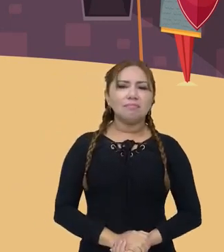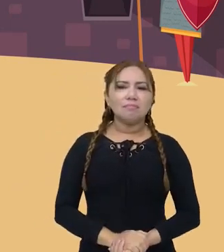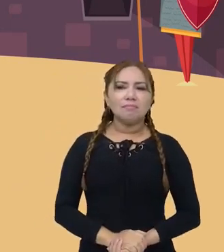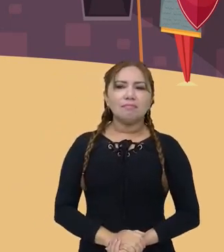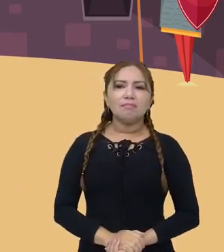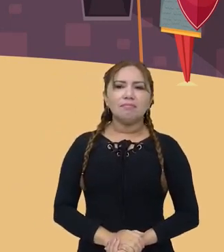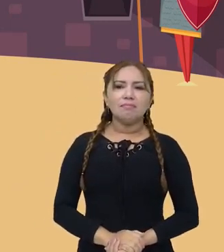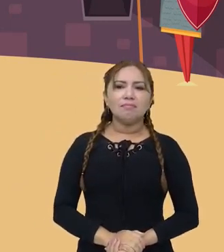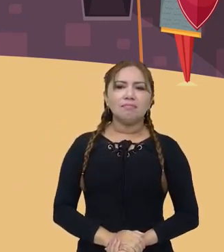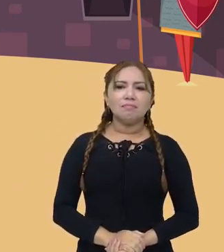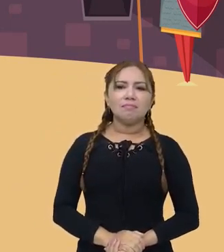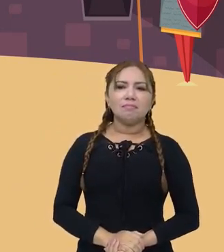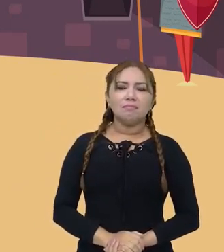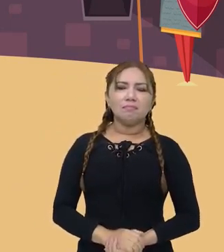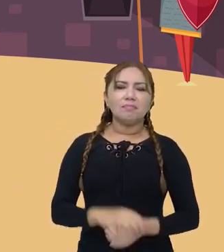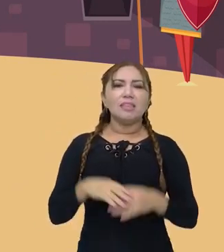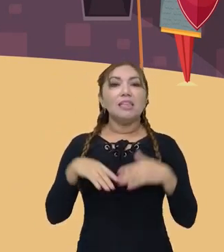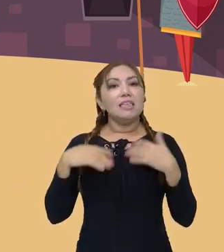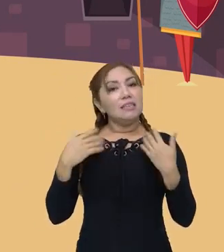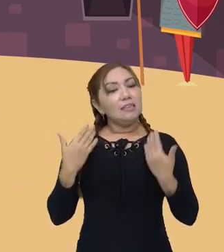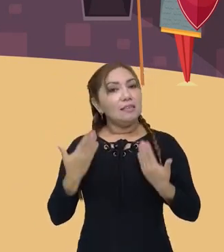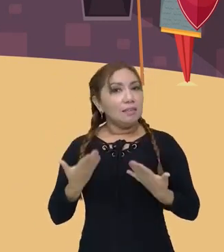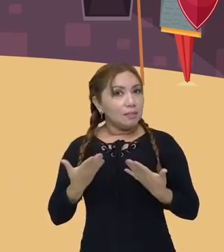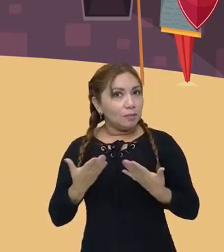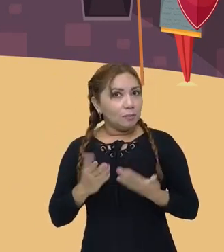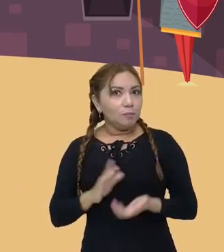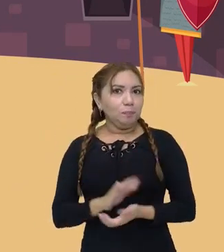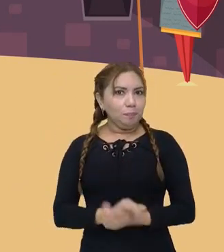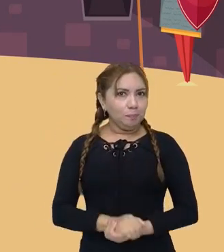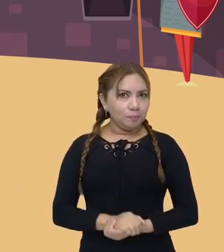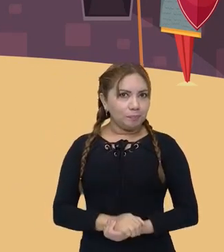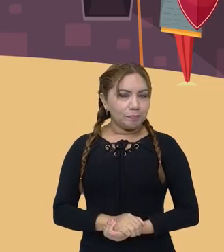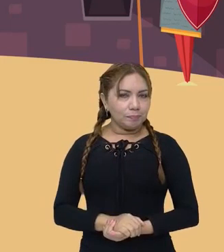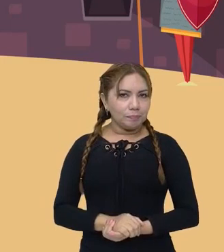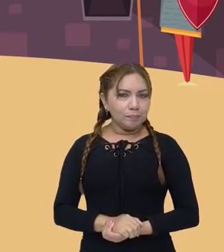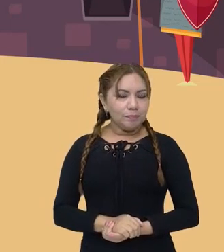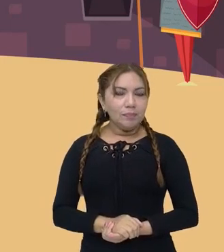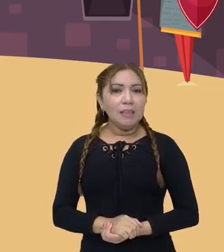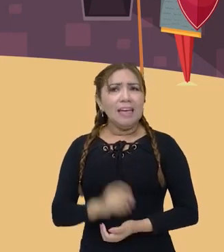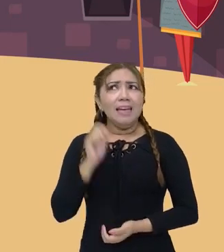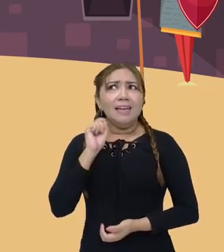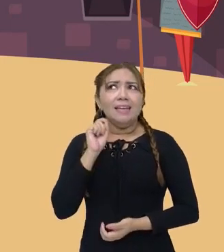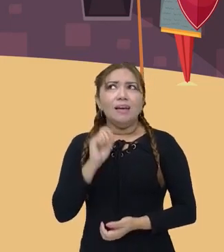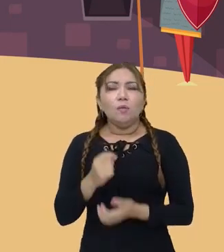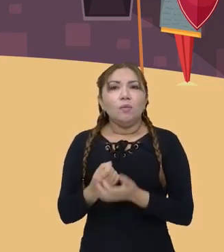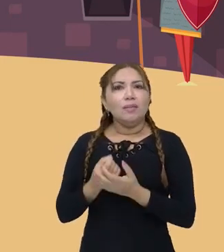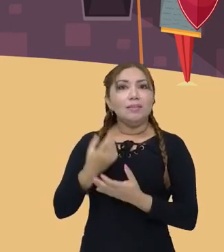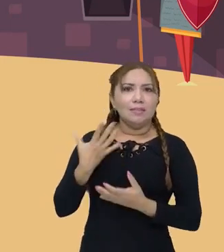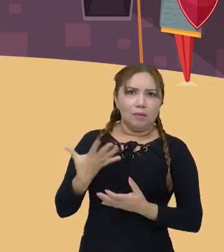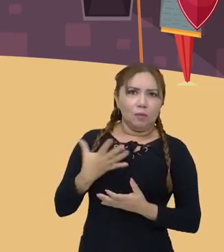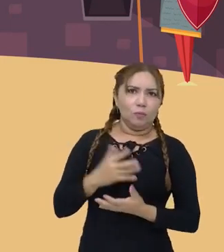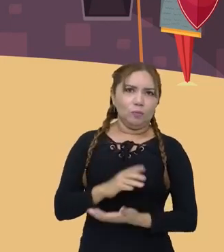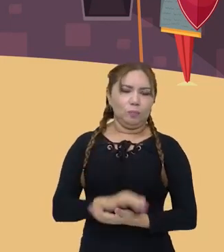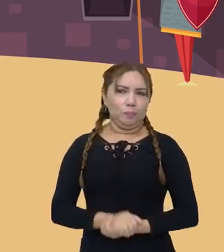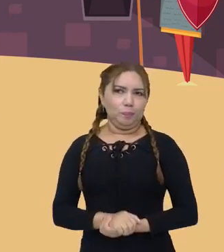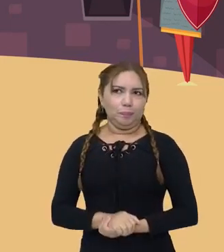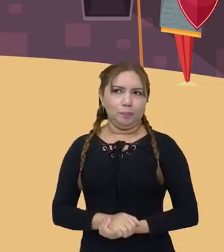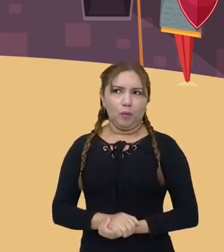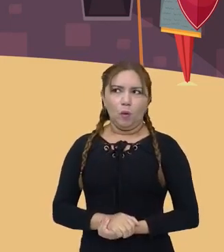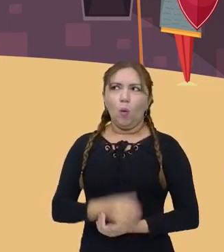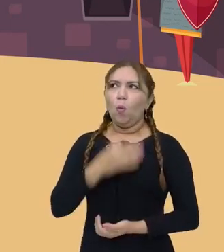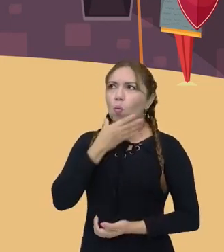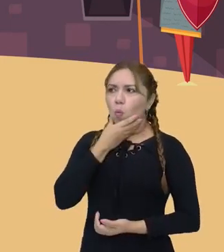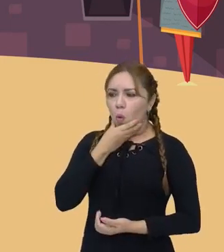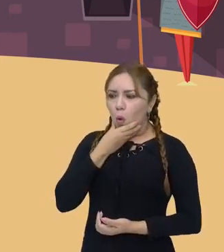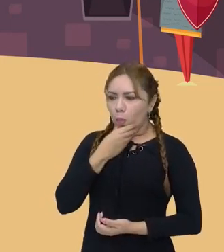E foi então que algo muito surpreendente aconteceu. O